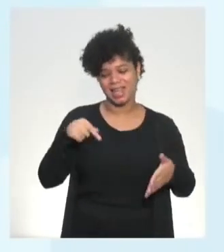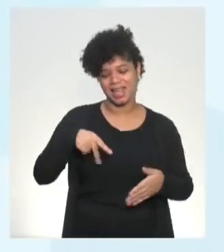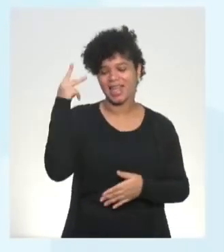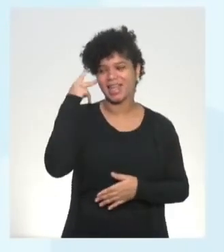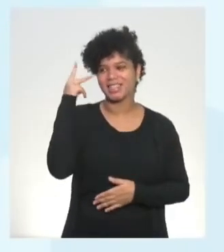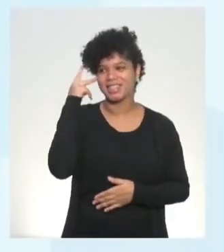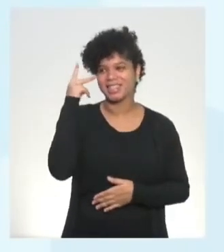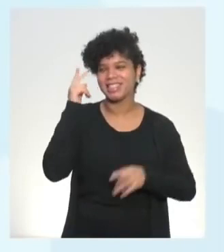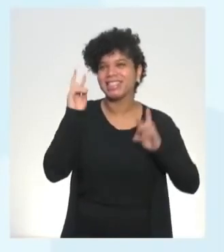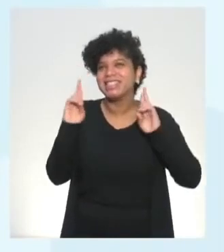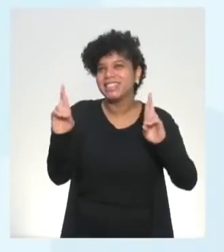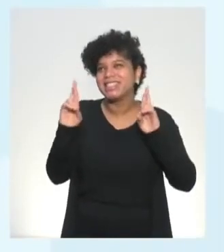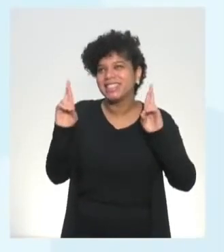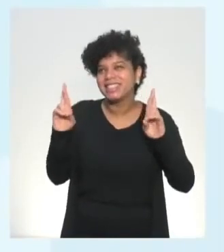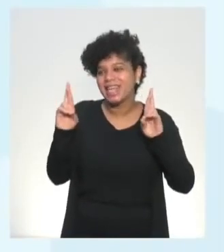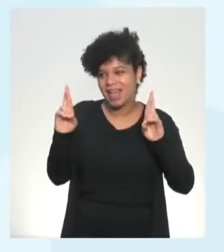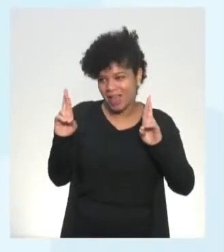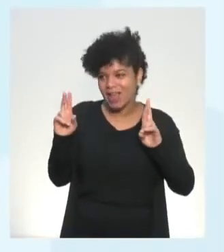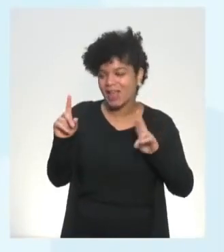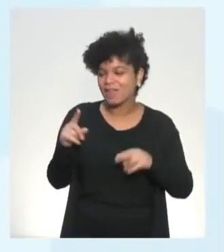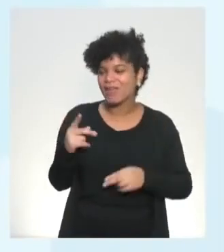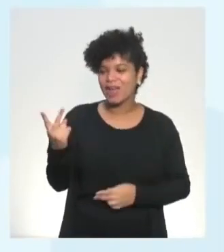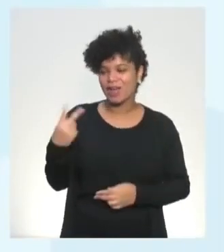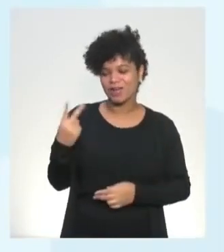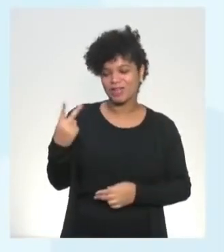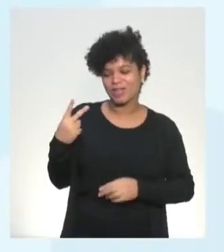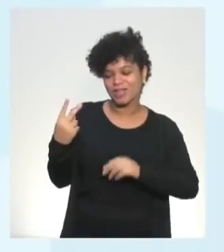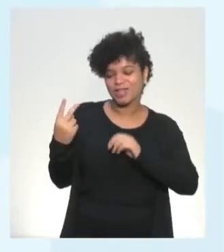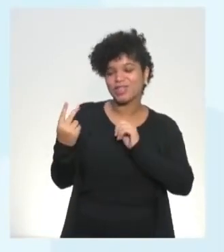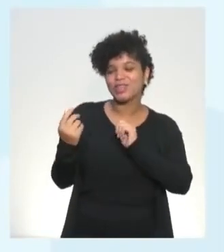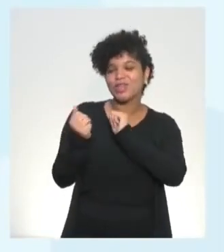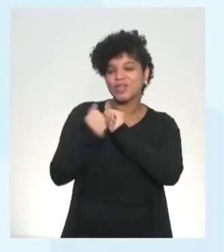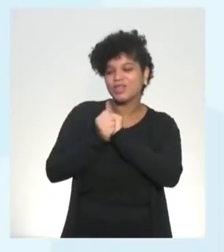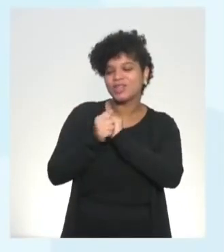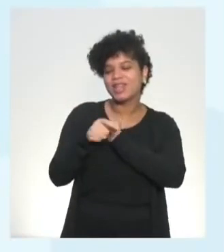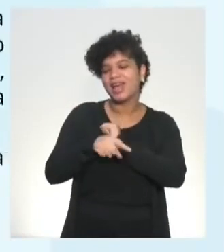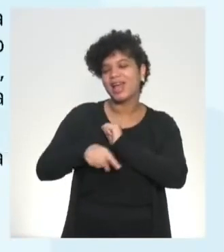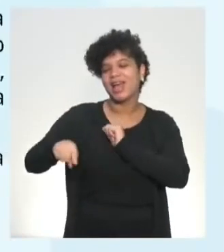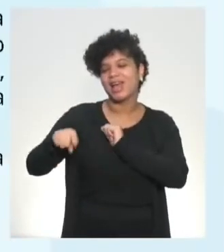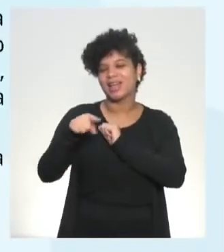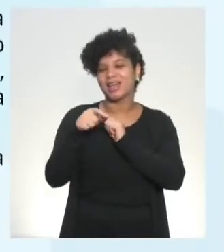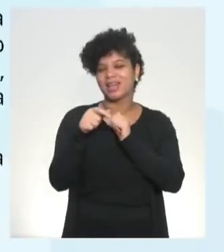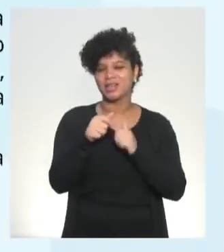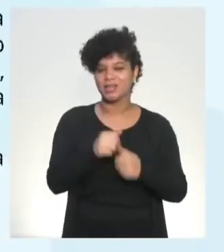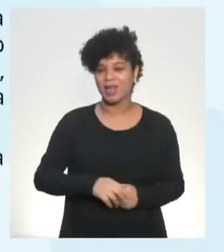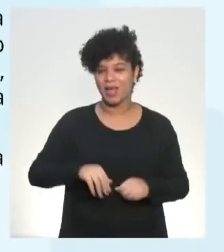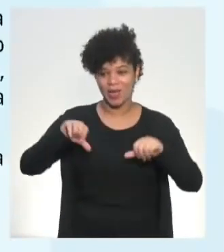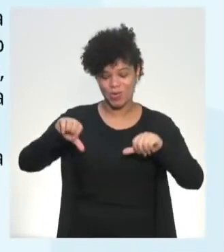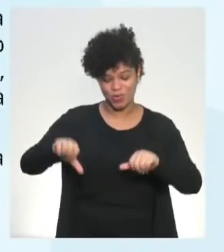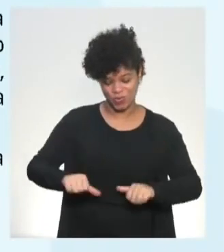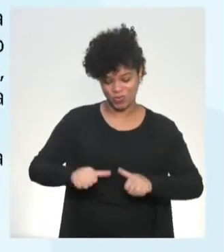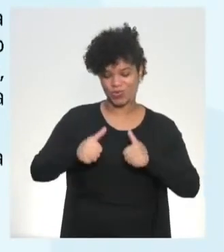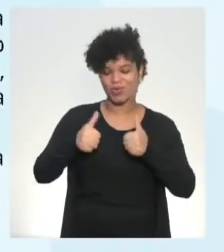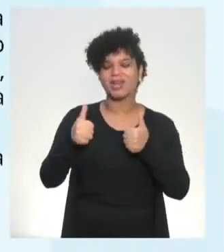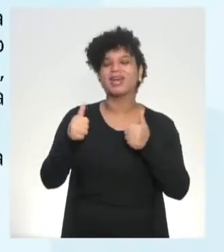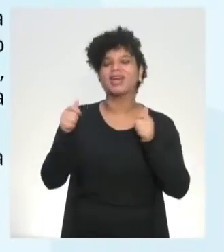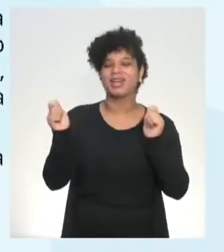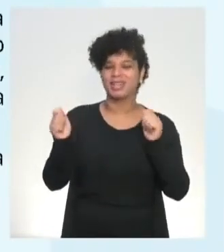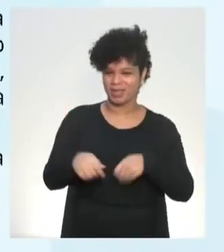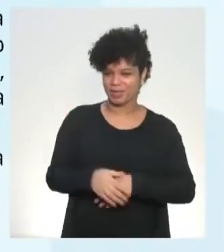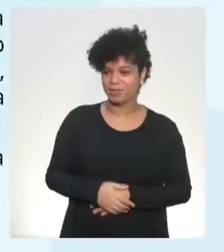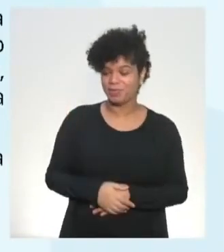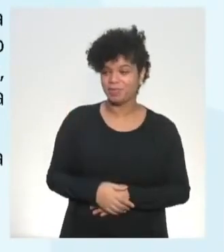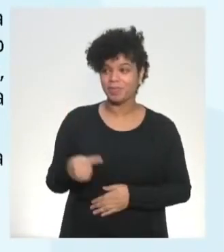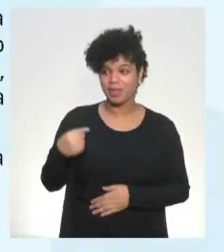muita esperança de que, com você chegando, tudo por aqui esteja melhor.